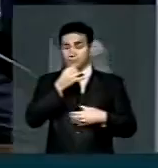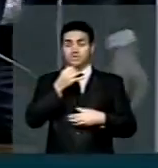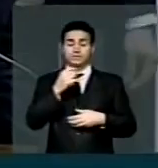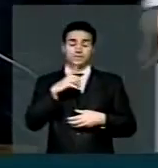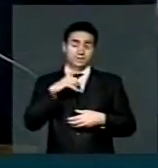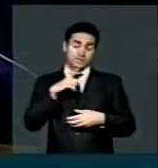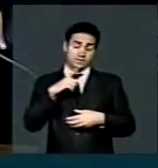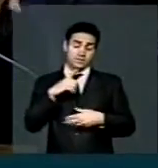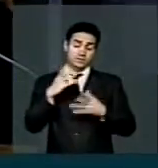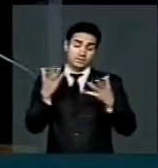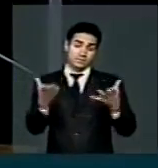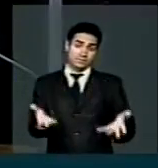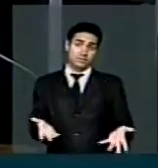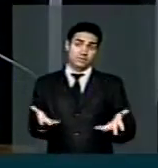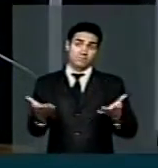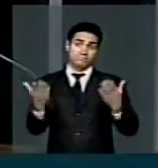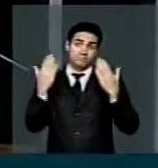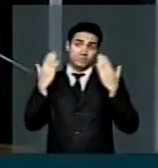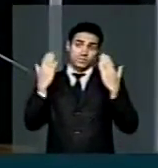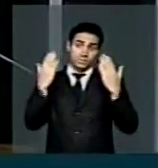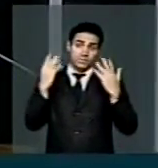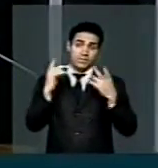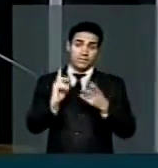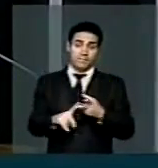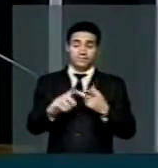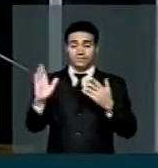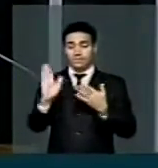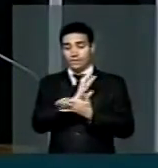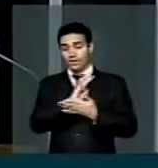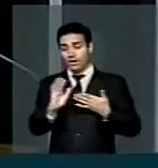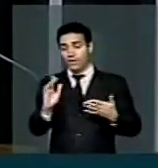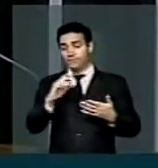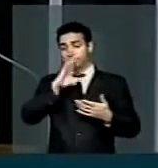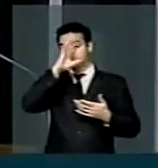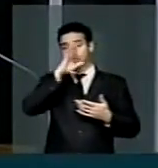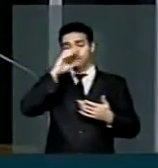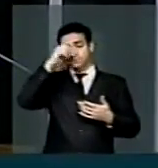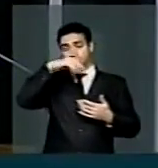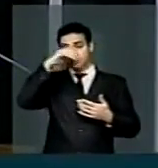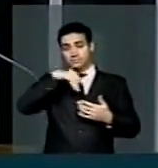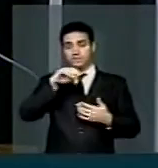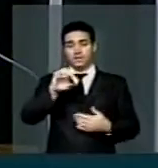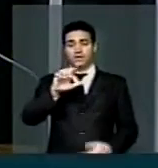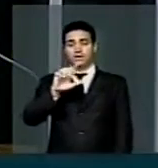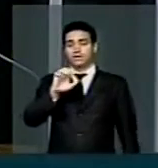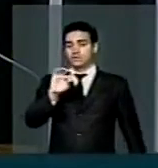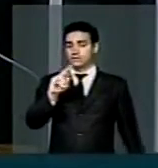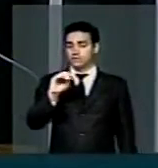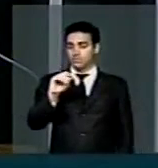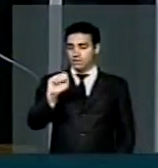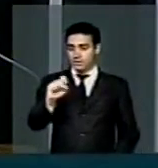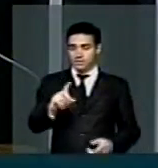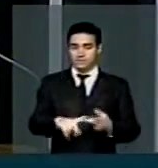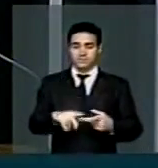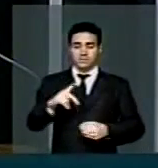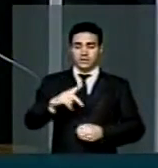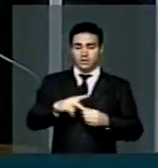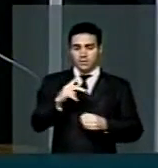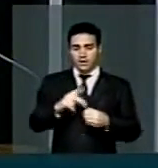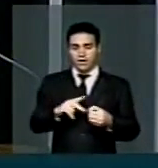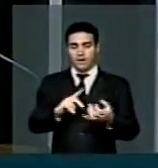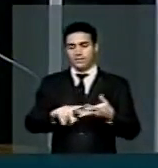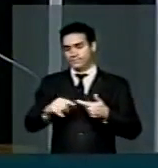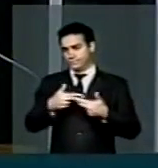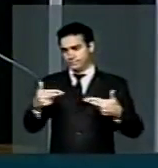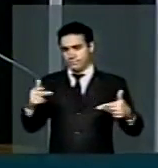aí, inclusive, sob suspeita de alguns desmandos, como é o caso da Eletrobras, da Petrobras e tantos